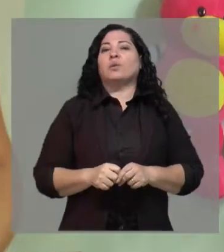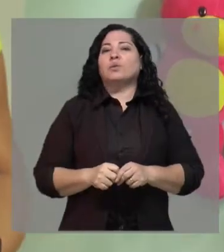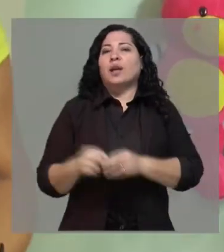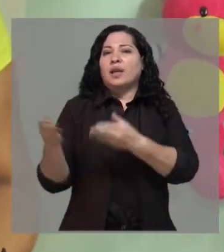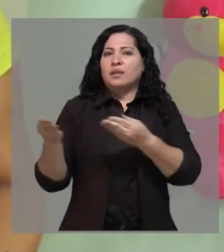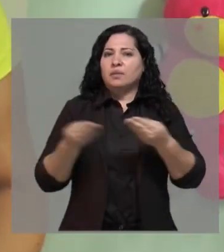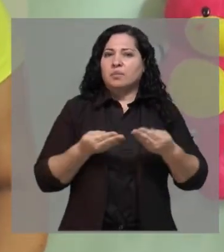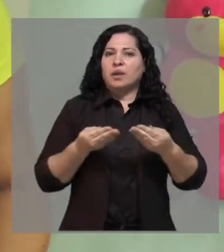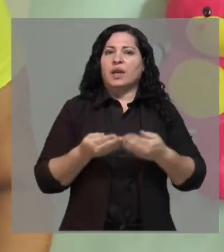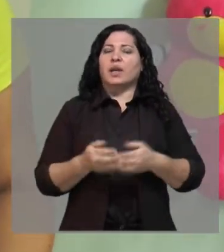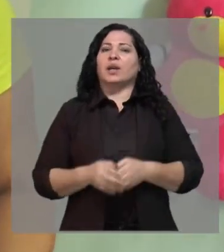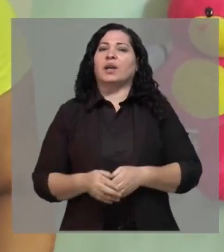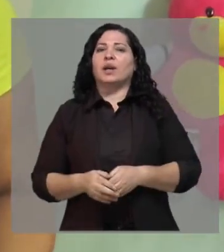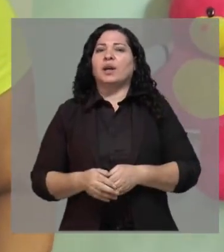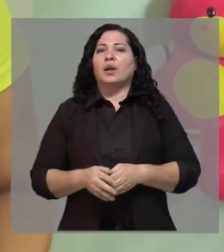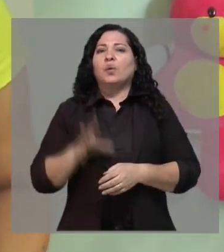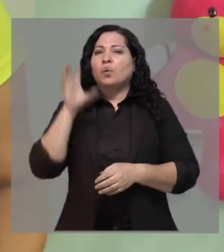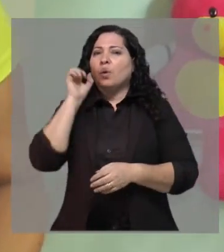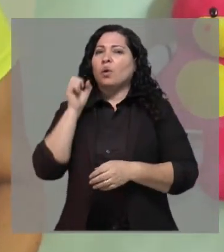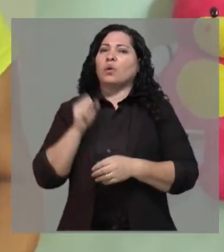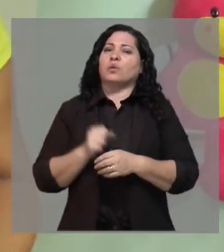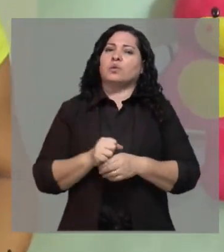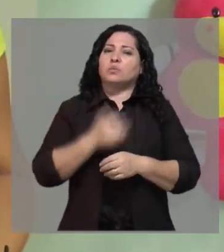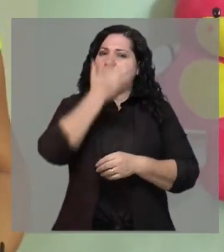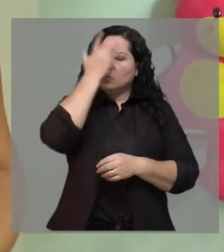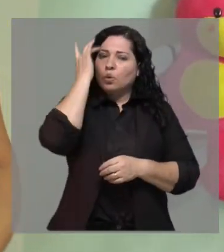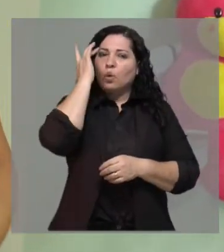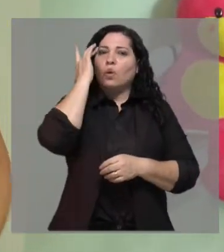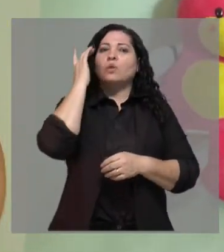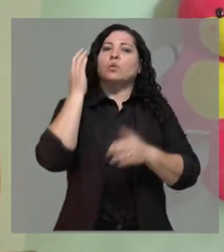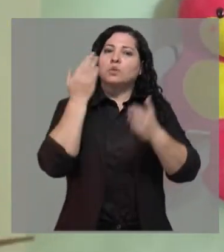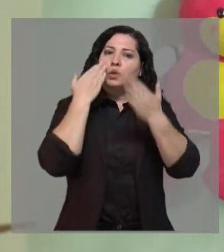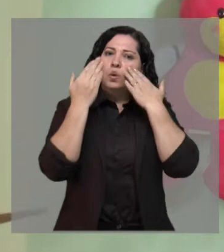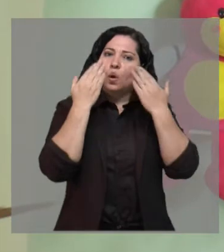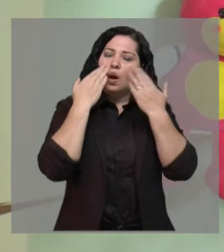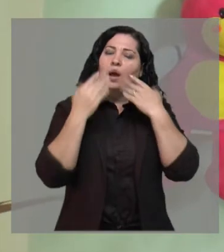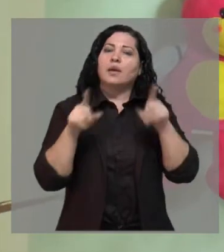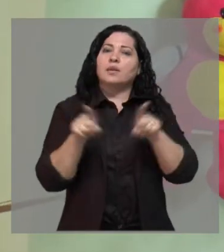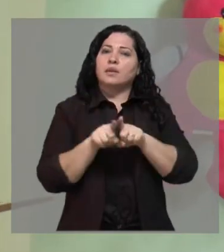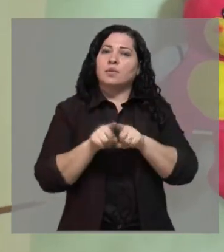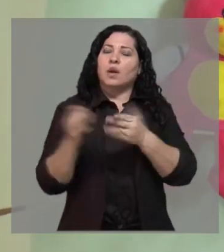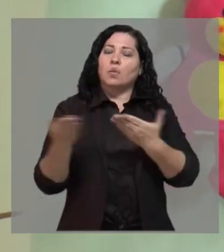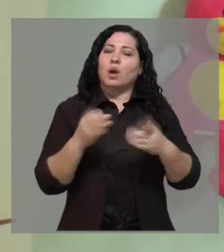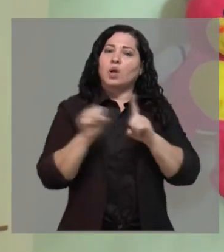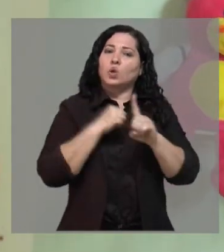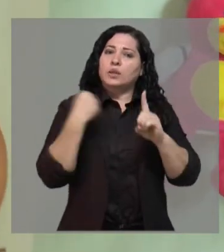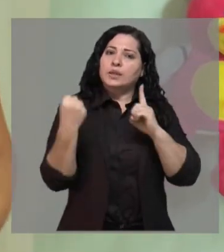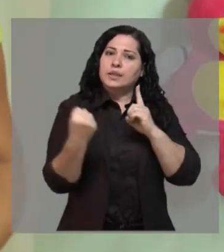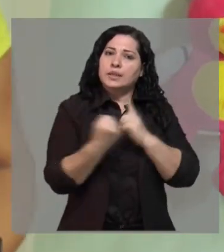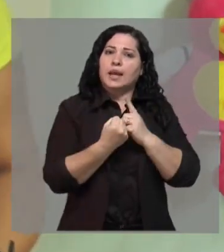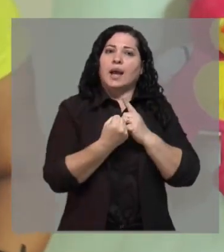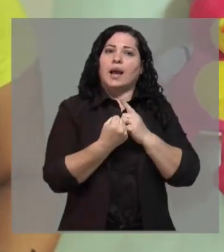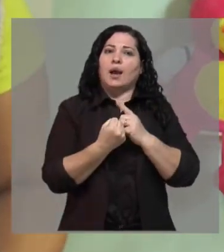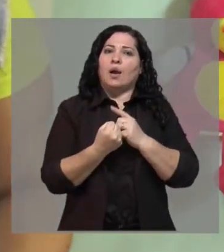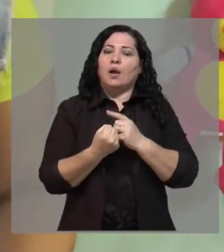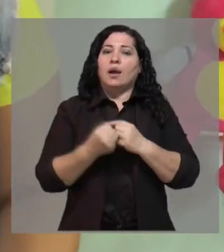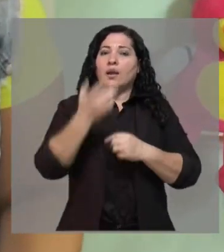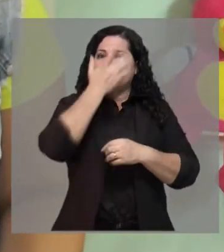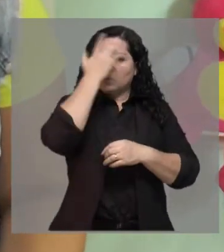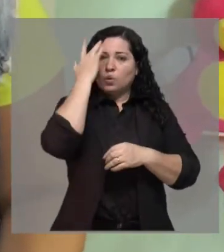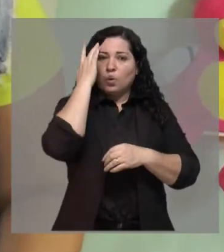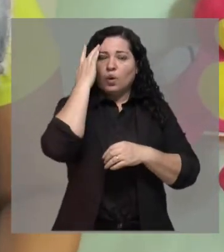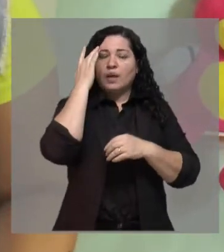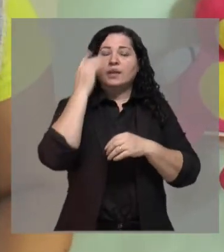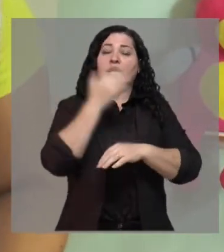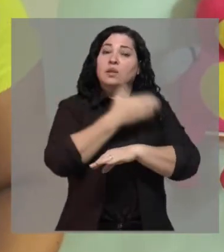escuta, o projeto de atendimento com psicólogas, temos atendimento de abordagem social, acolhimento